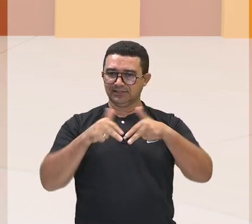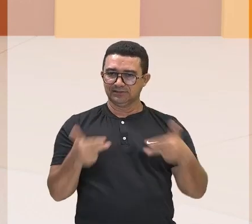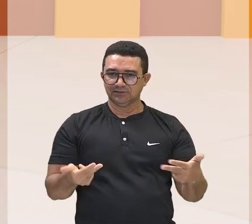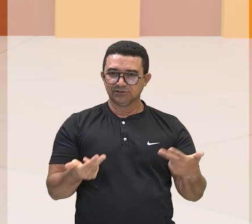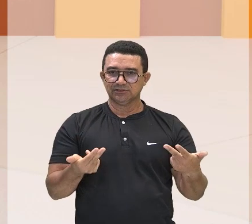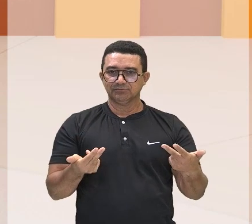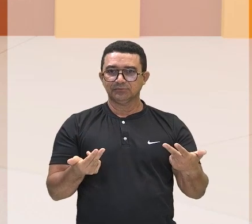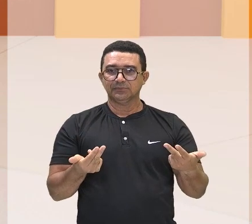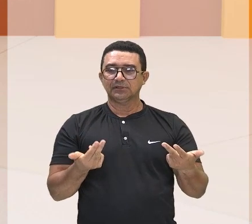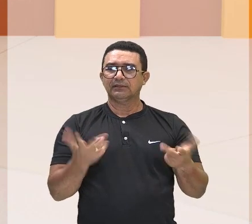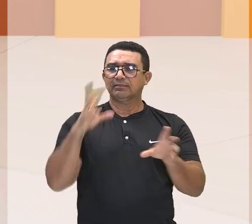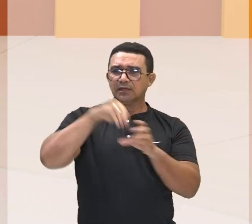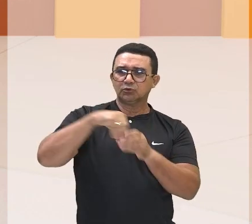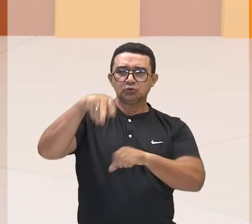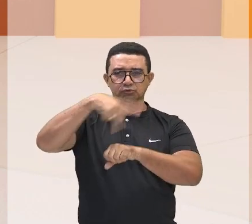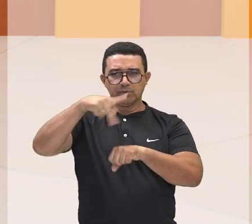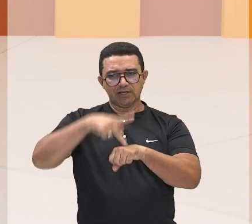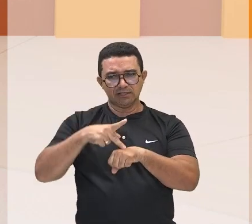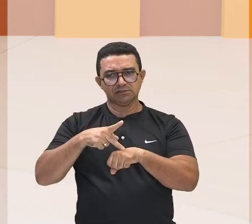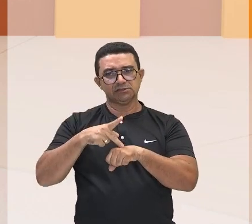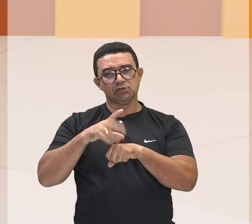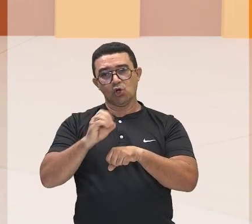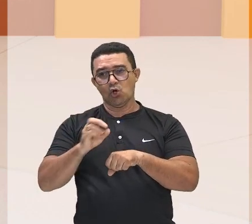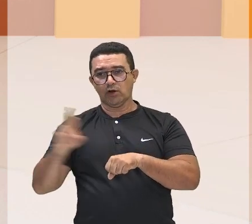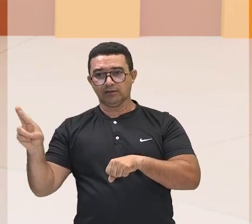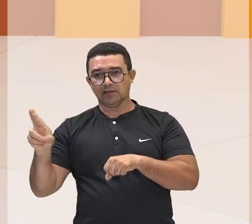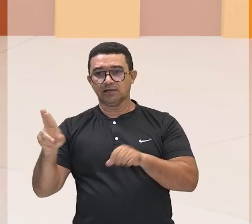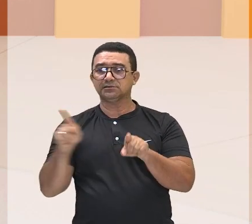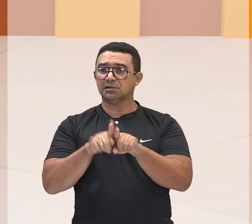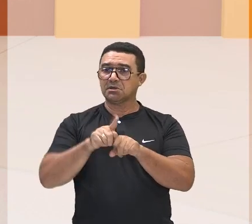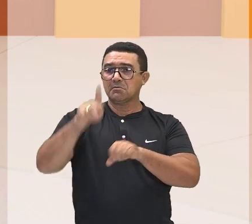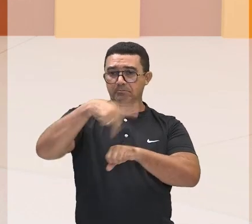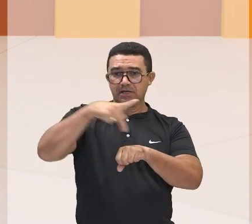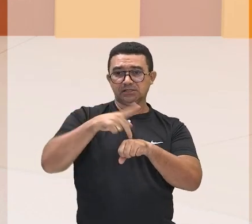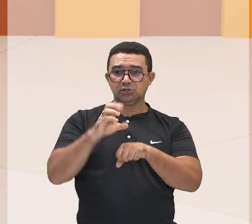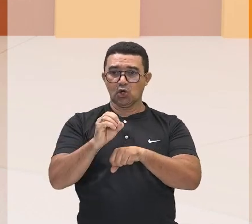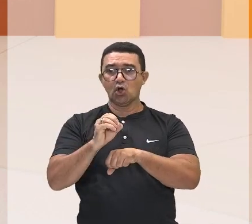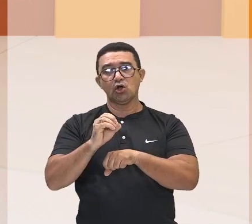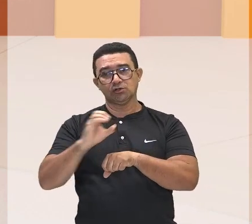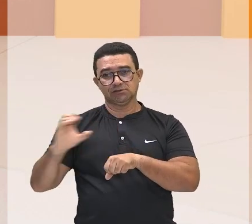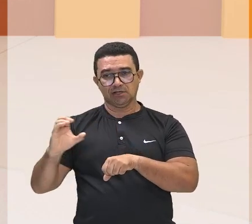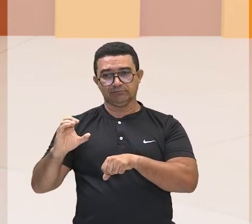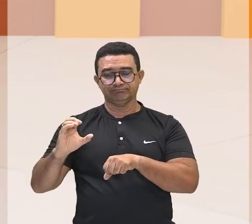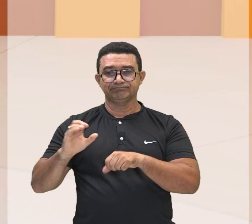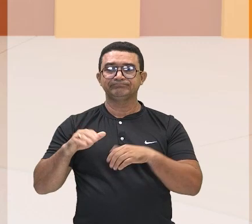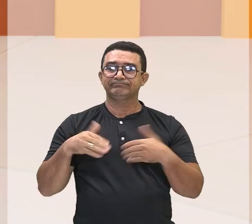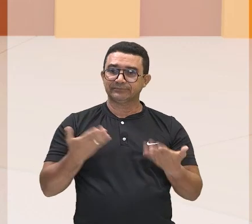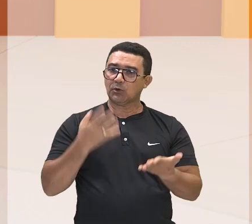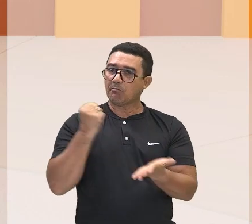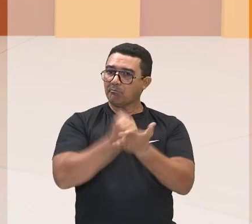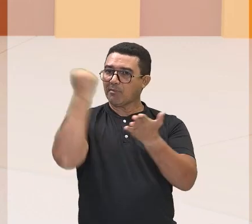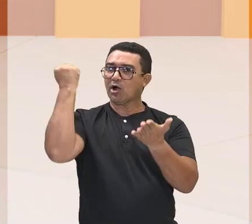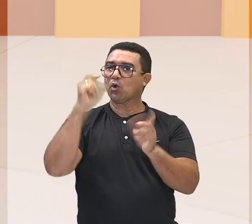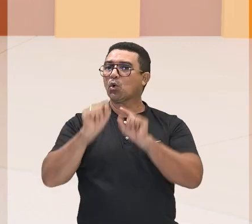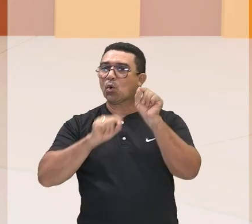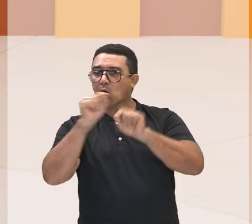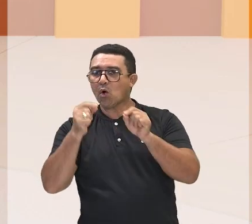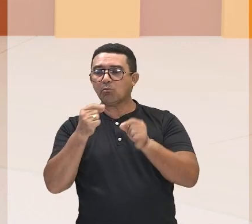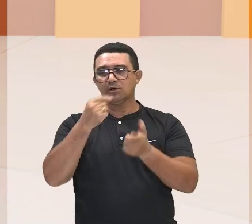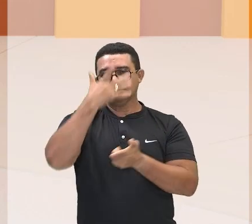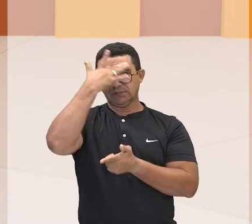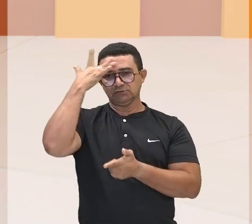parte tanto dos países orientais quanto dos países ocidentais, e isso acabou marcando muito também o modo de